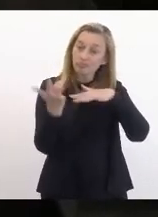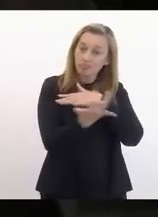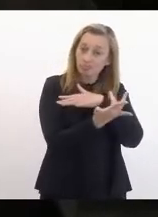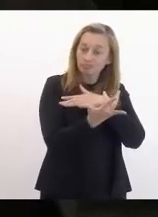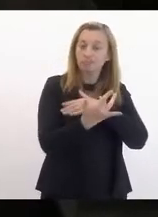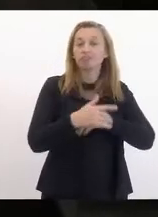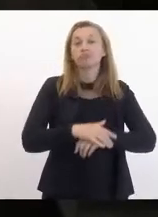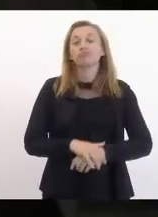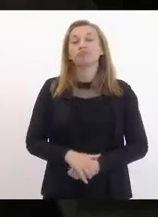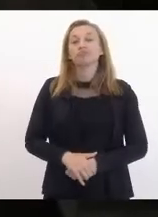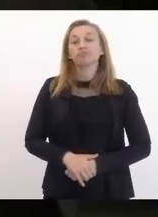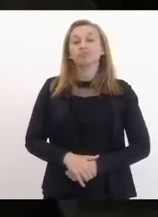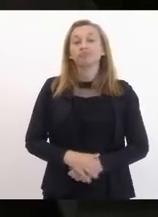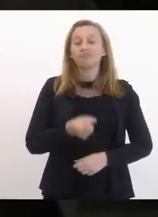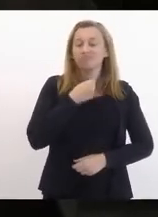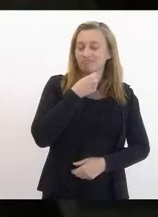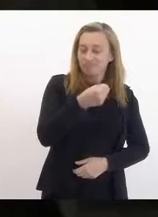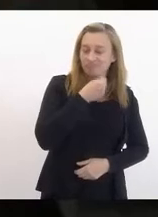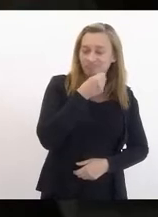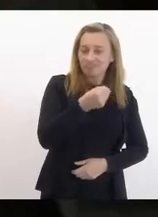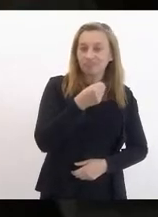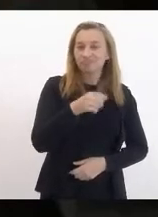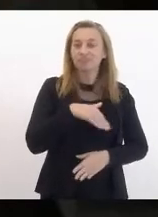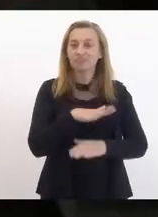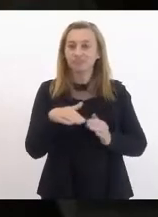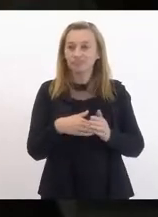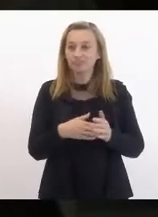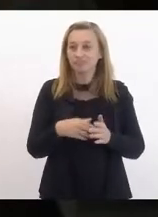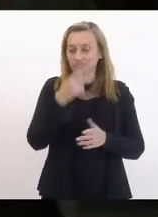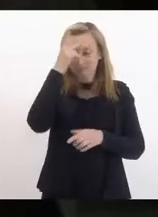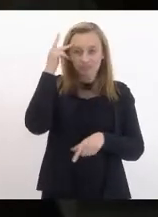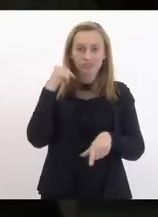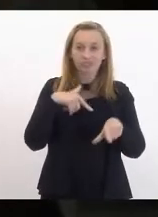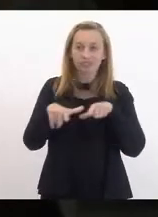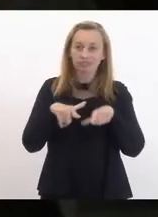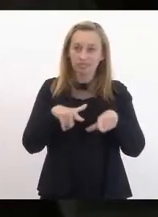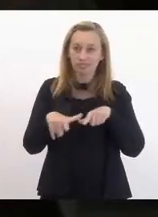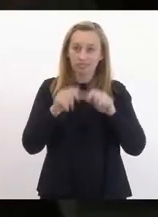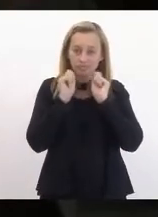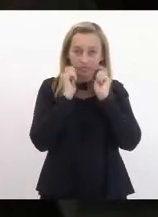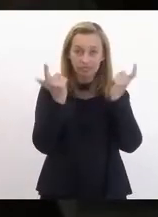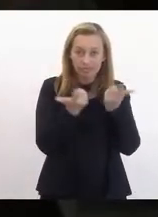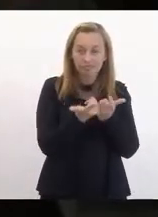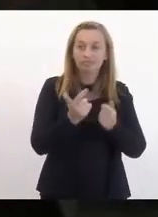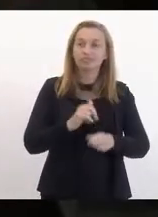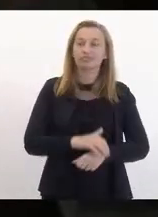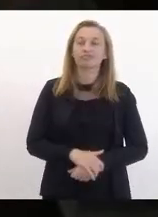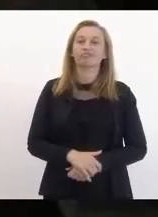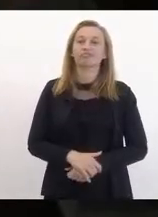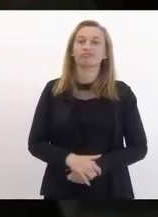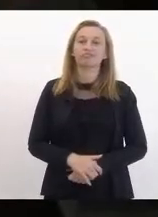sociais, imprensa, trabalhadoras e trabalhadores da Assembleia Legislativa.